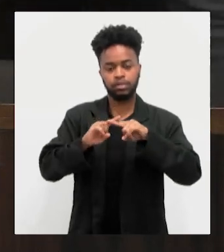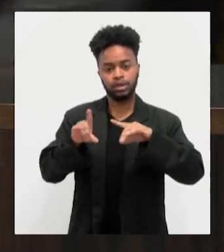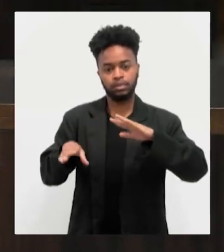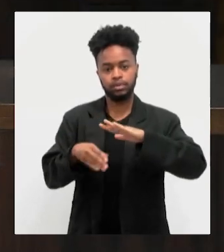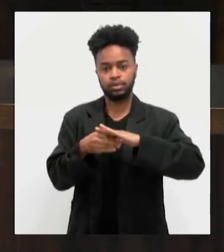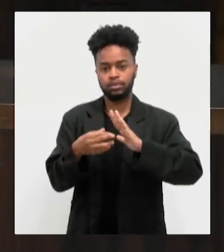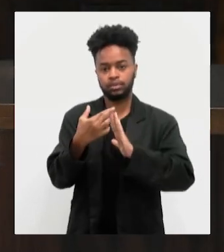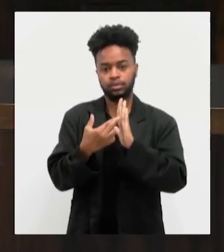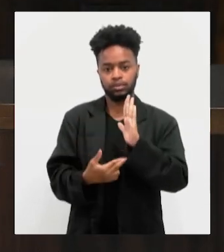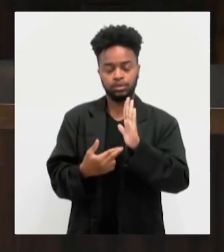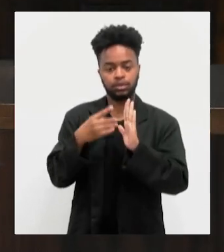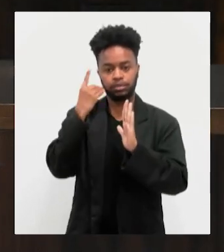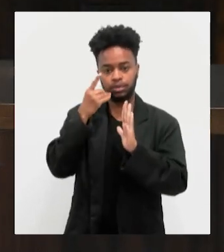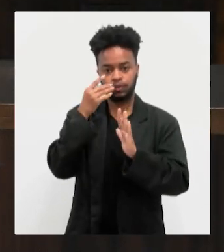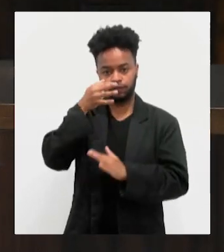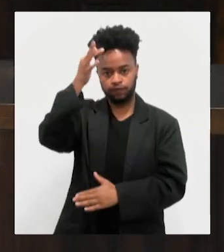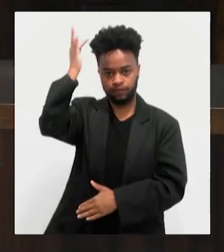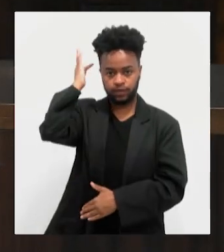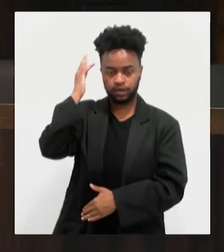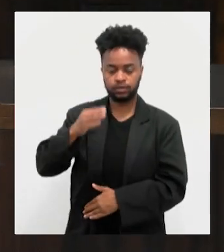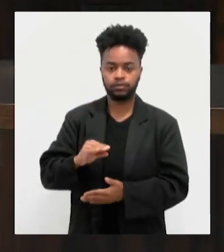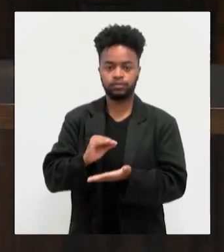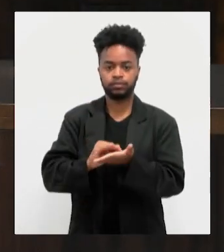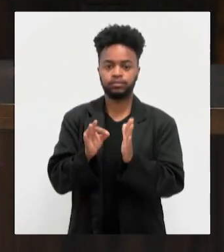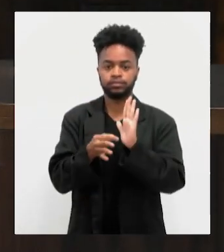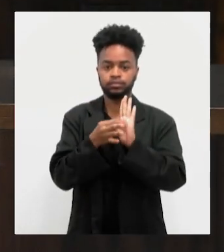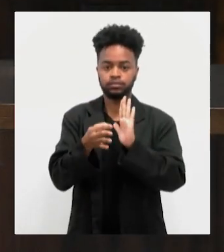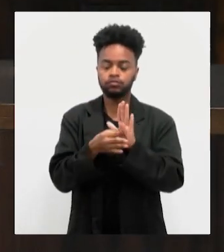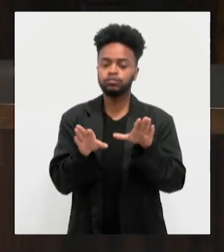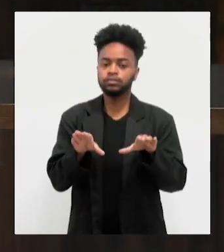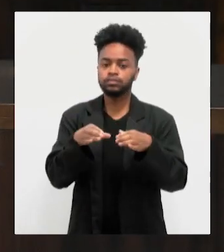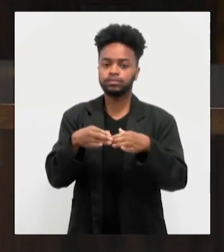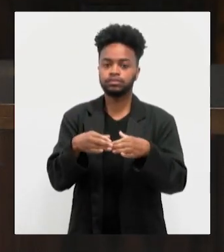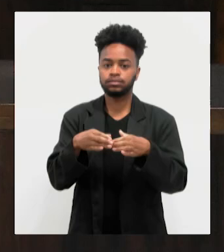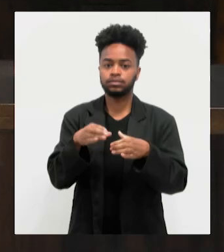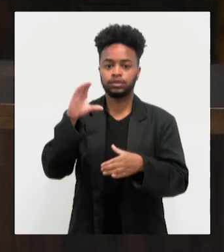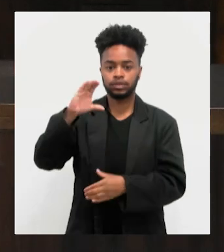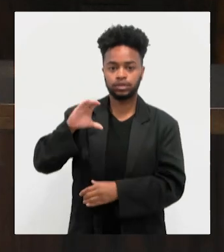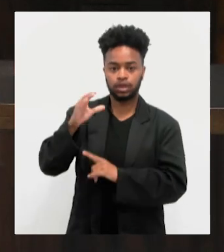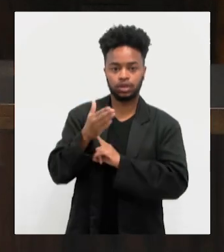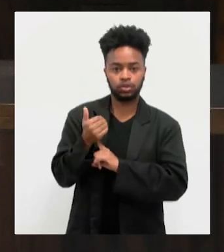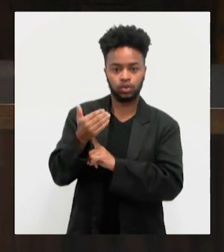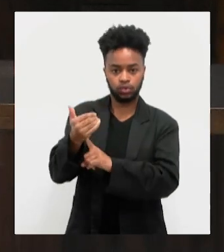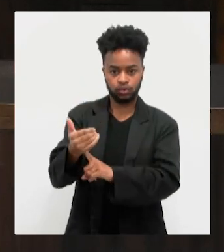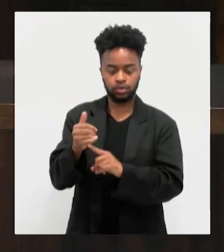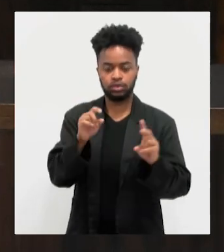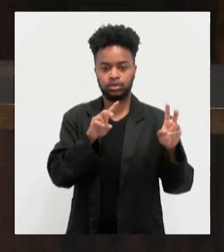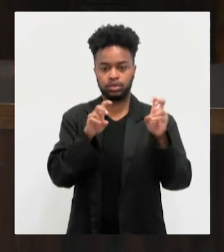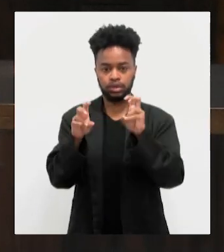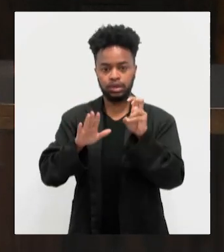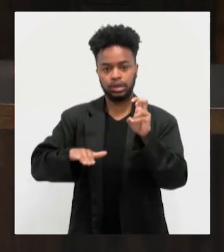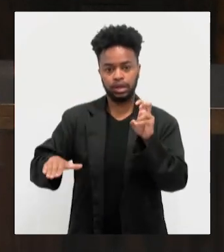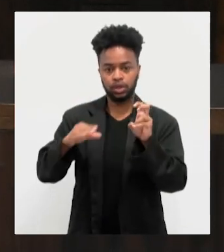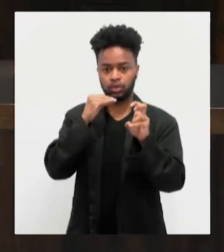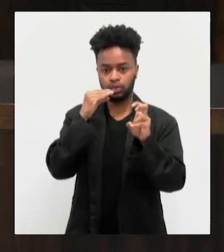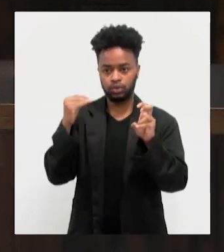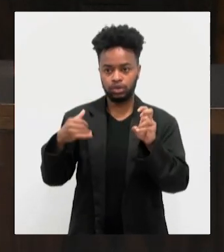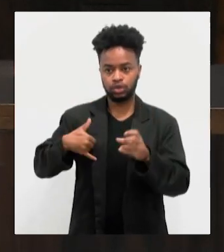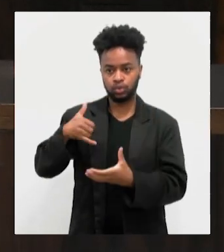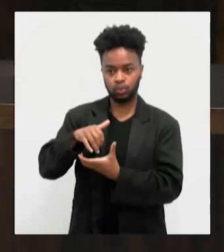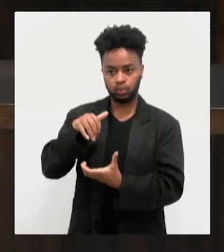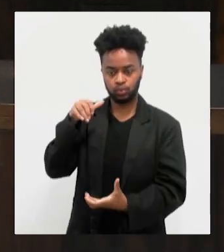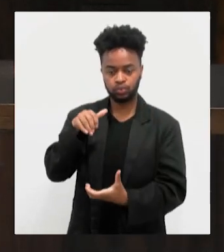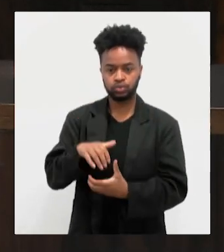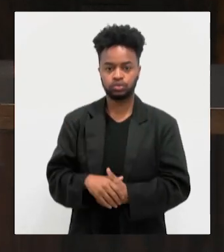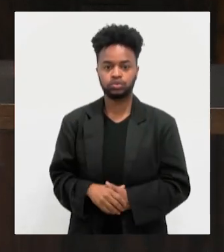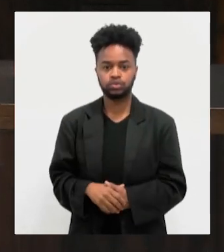deputado Fred Pacheco. Pendendo de pareceres das comissões Ciência e Tecnologia, de Assuntos da Criança, do Adolescente e do Idoso,